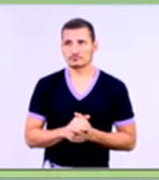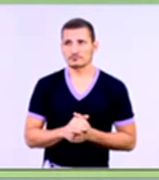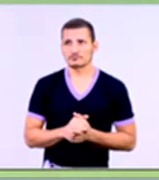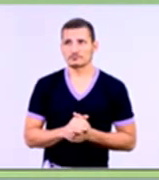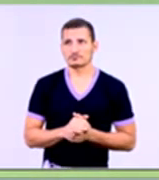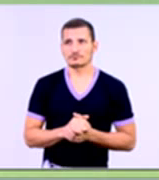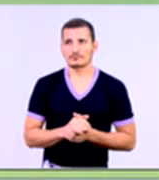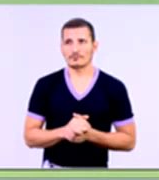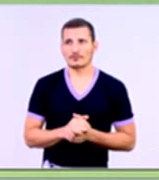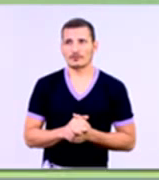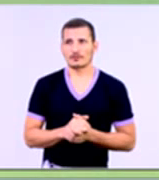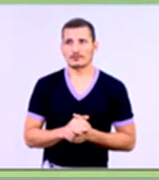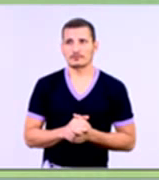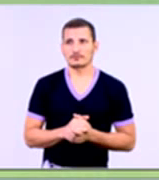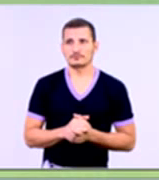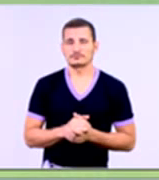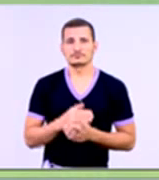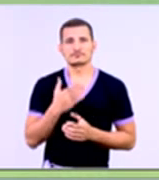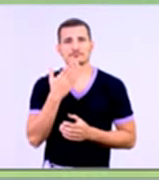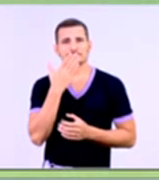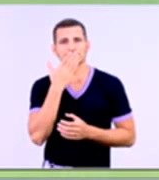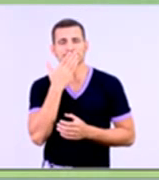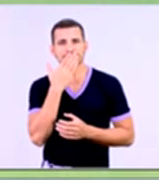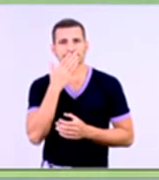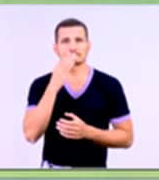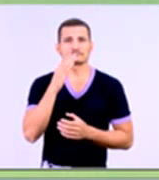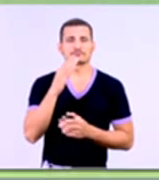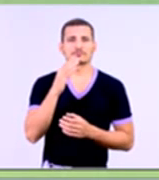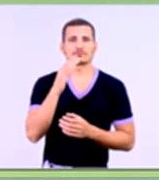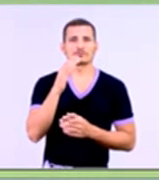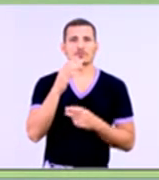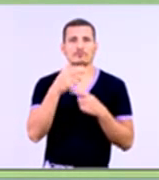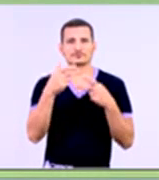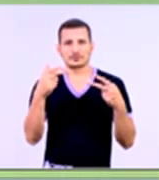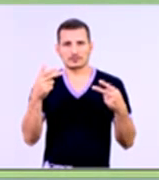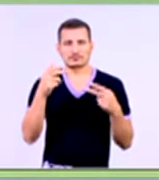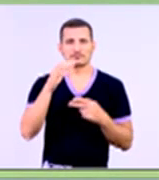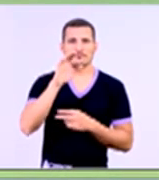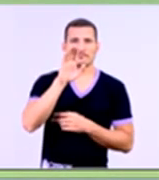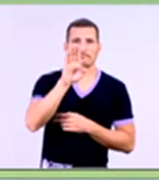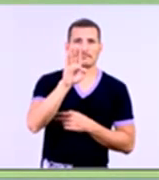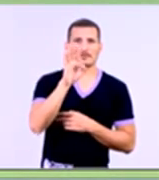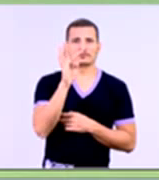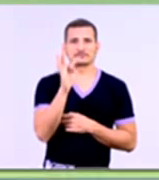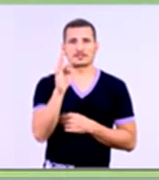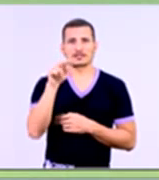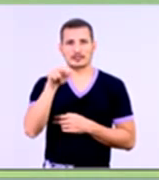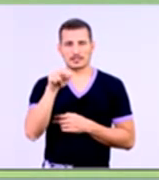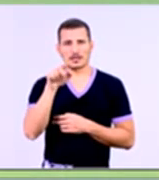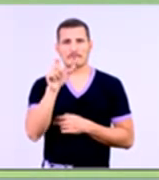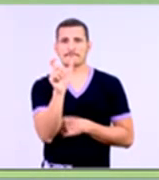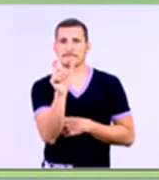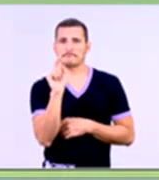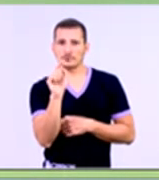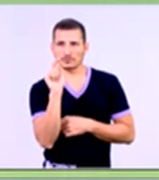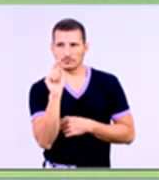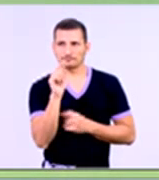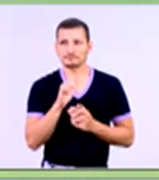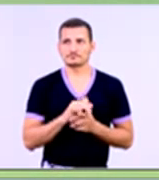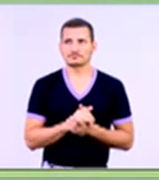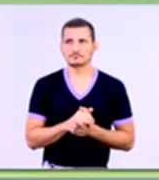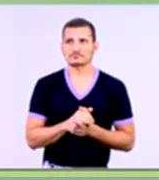o tipo do objeto que eu estou renderizando, que no meu caso é um BTN, é um botão. E aqui a outra declaração ao